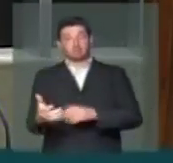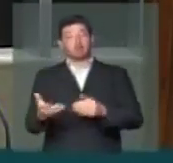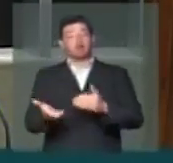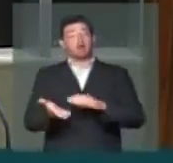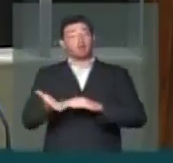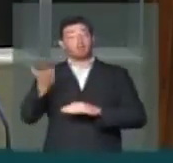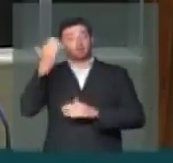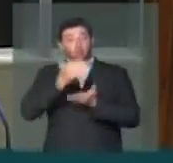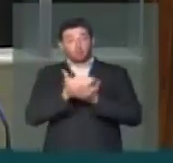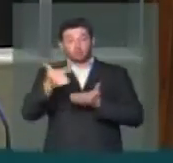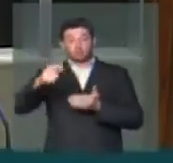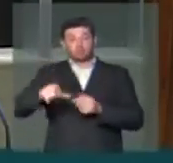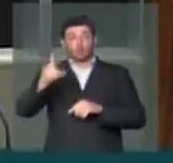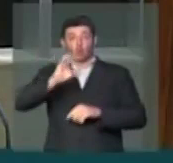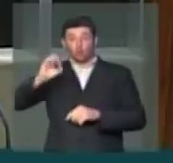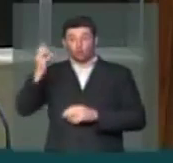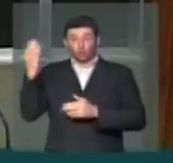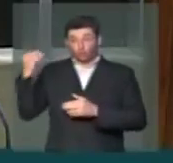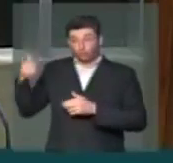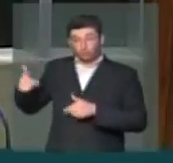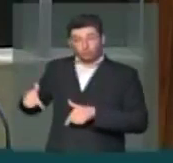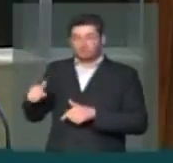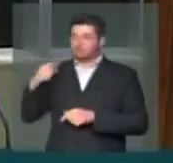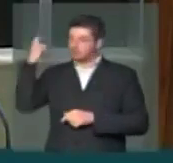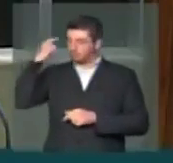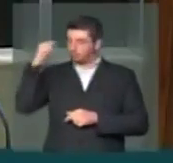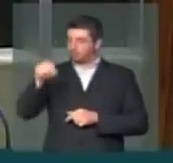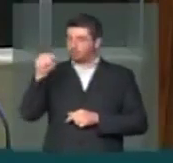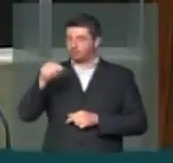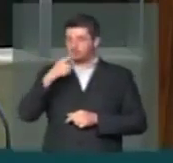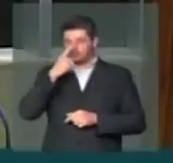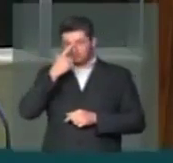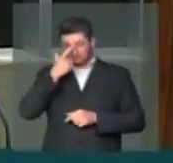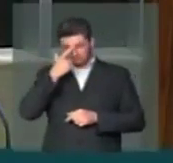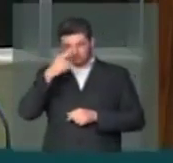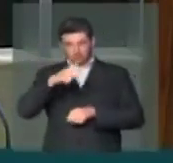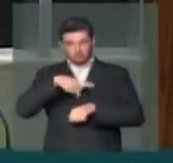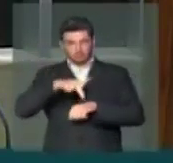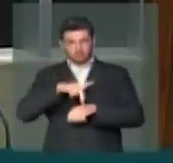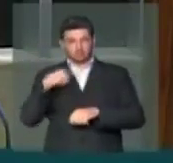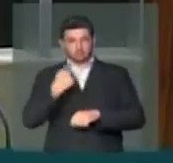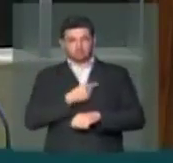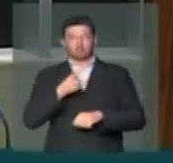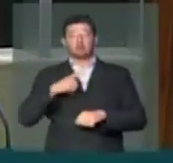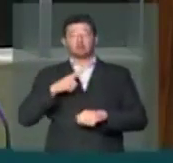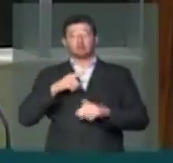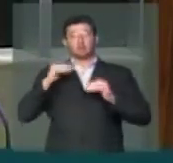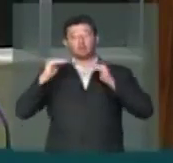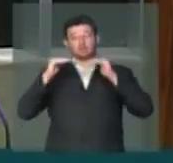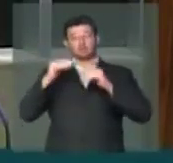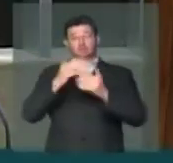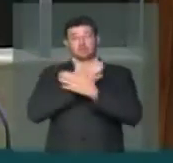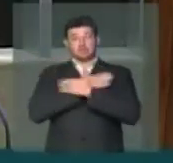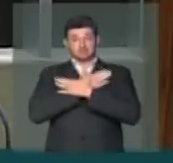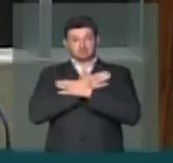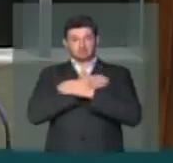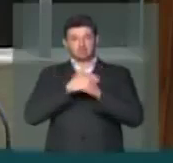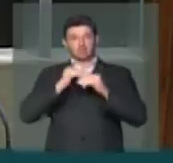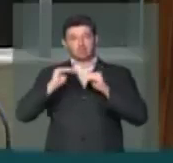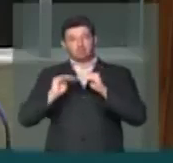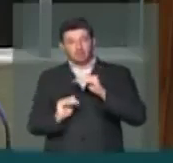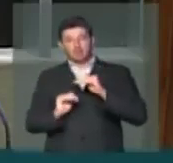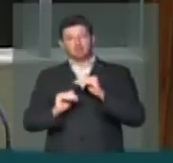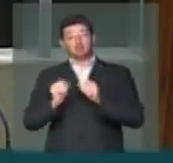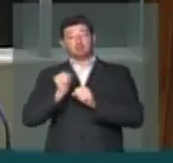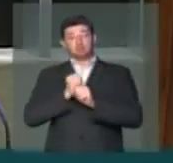a crescer. E agora, em outubro, isso também é preocupante, esse país, que tem mantido uma taxa de desemprego realmente baixa